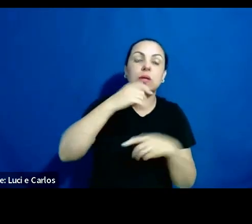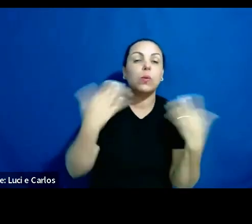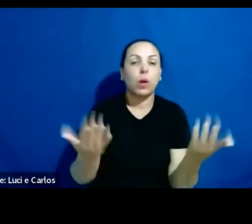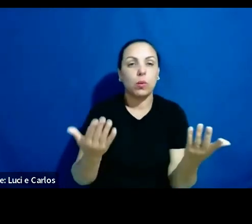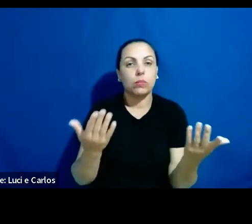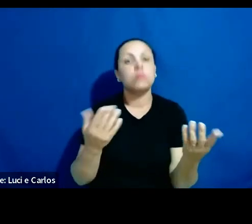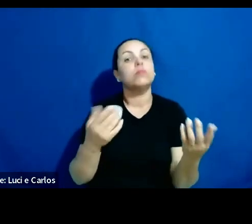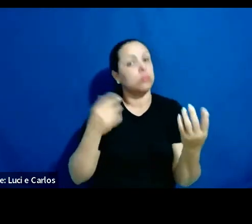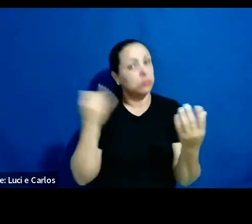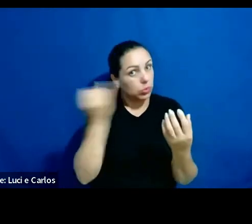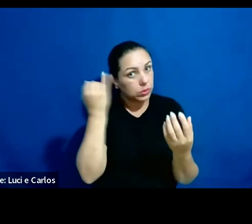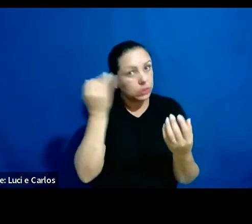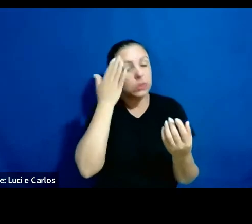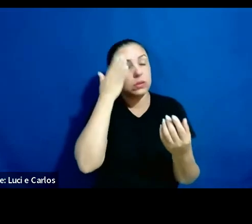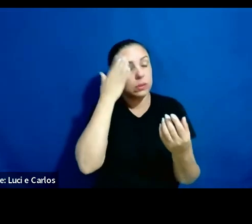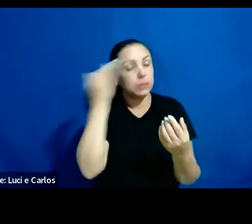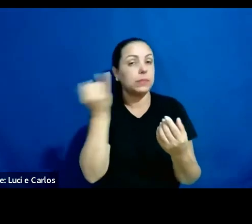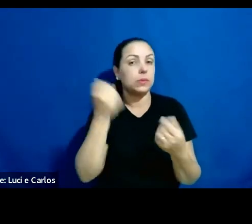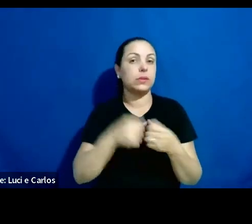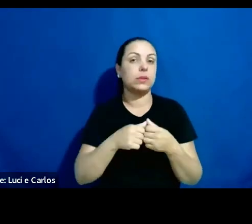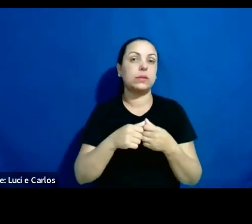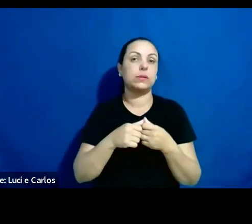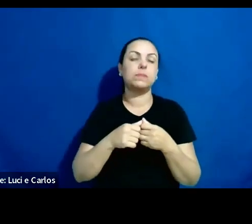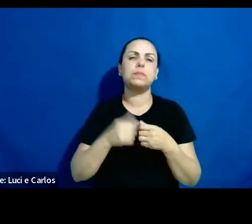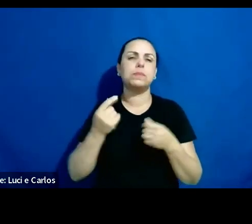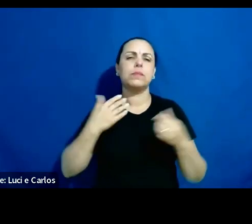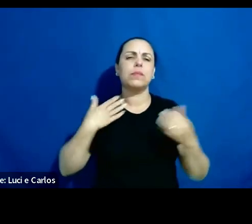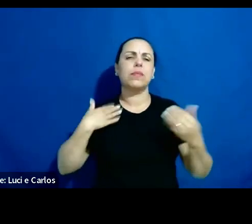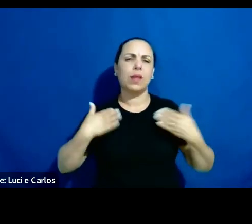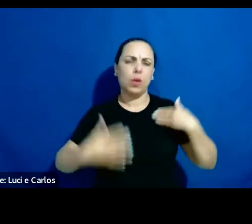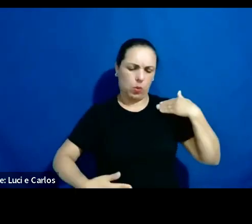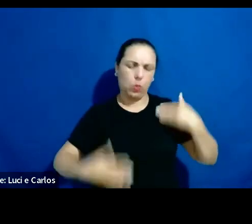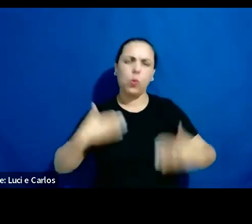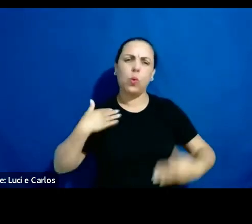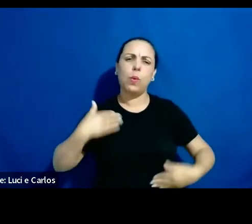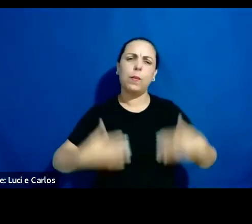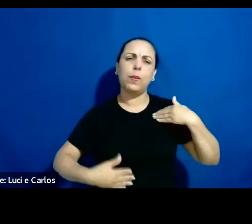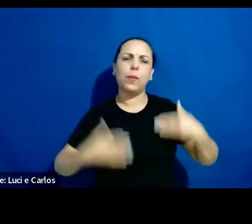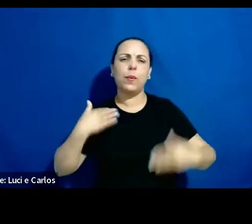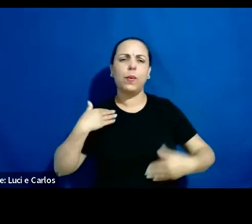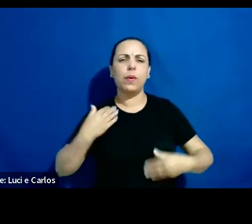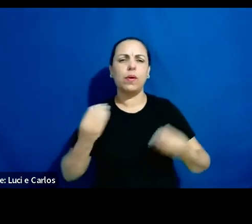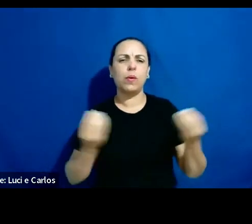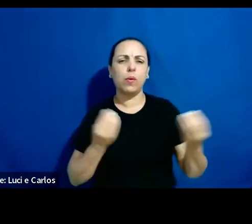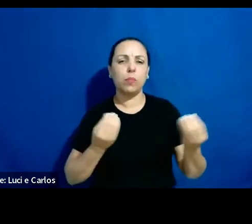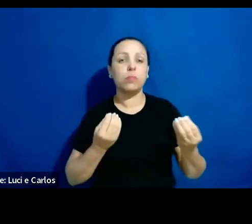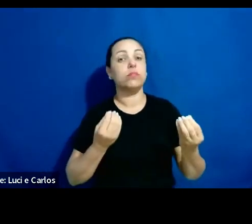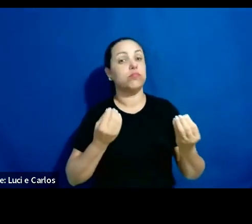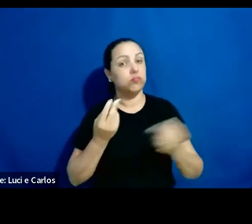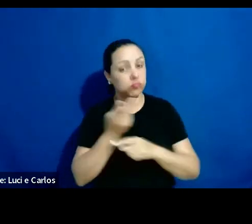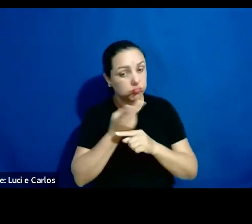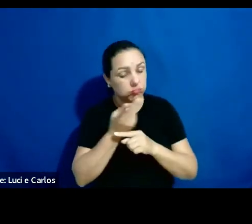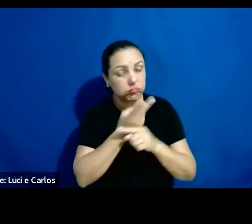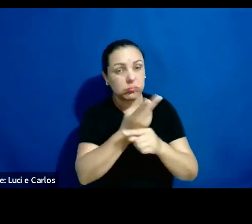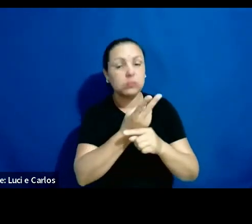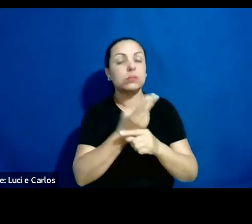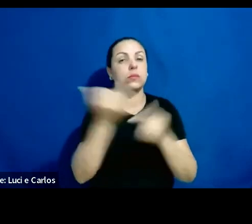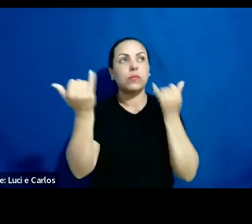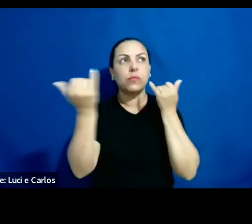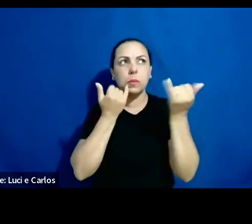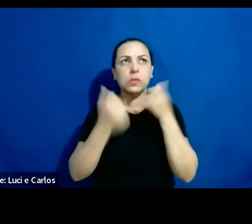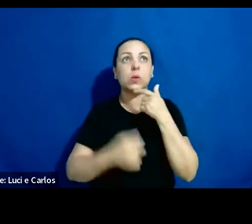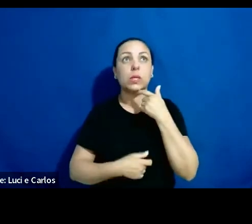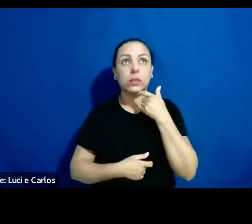Não é verdade? E o corpo dele, que funciona como combustível raro, né, que é o nosso sangue, ele não